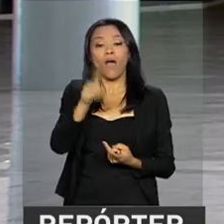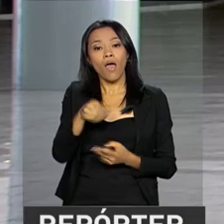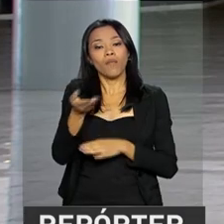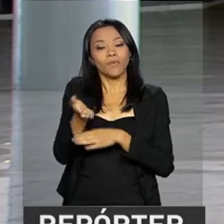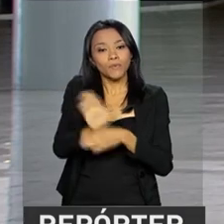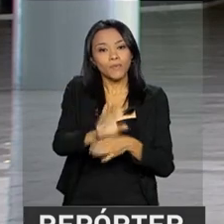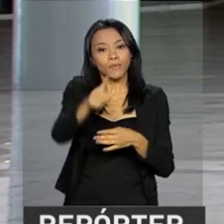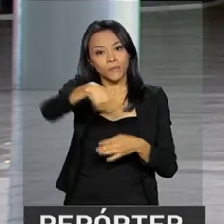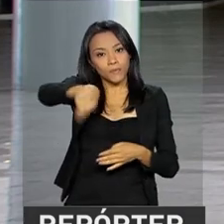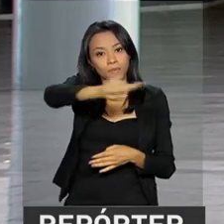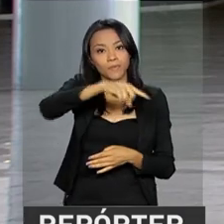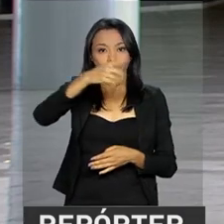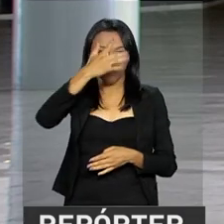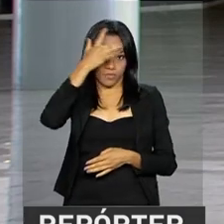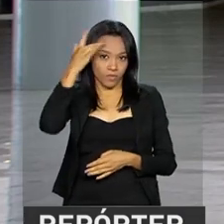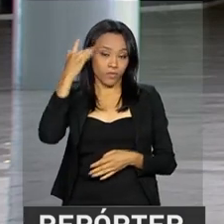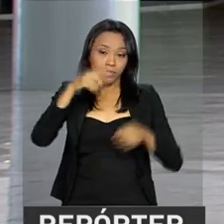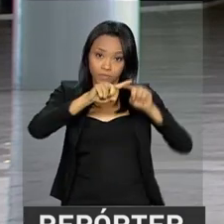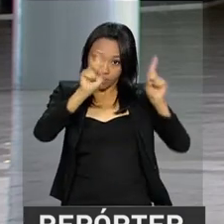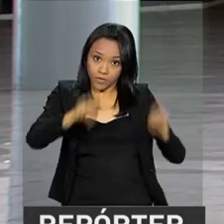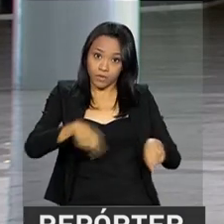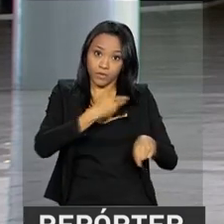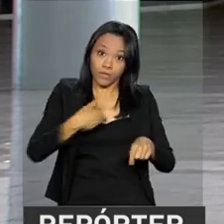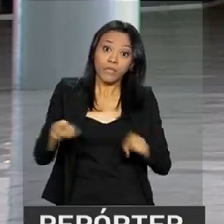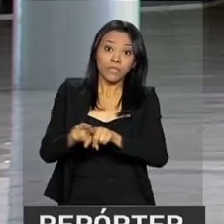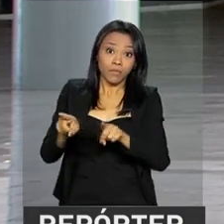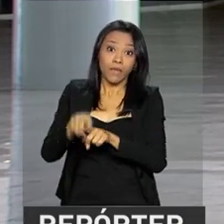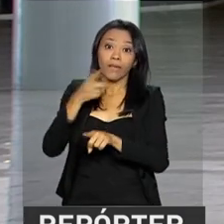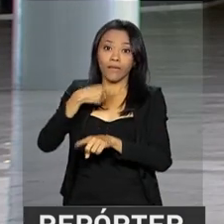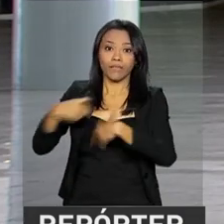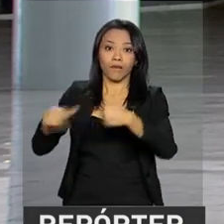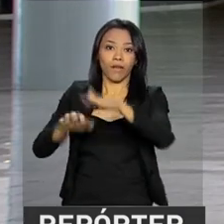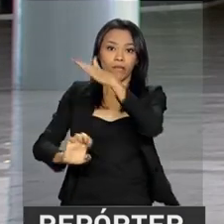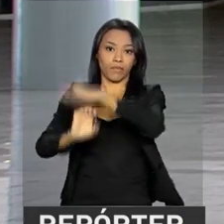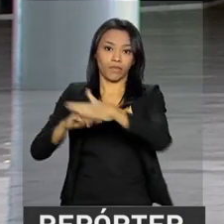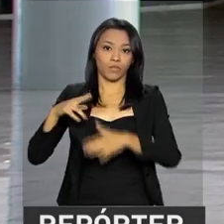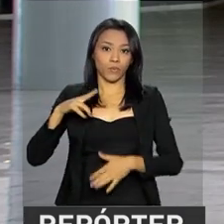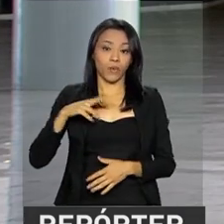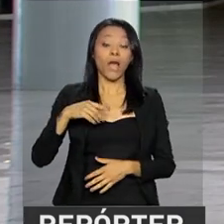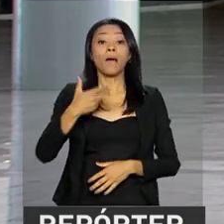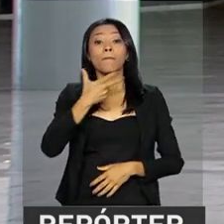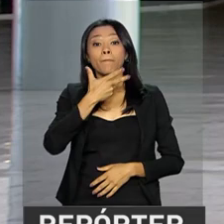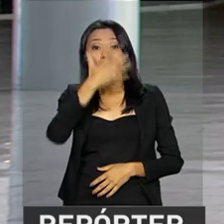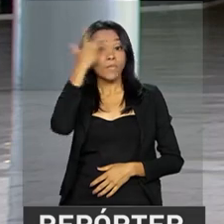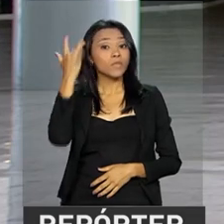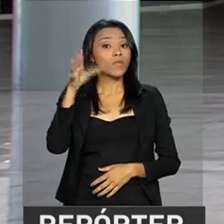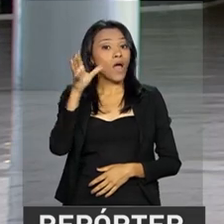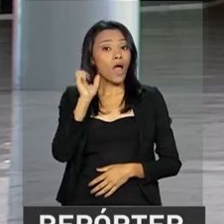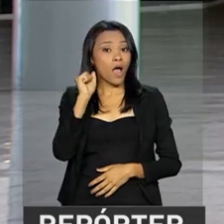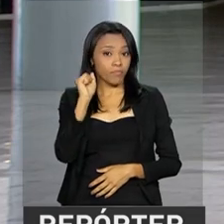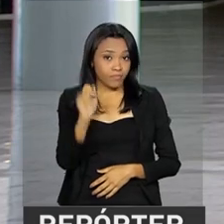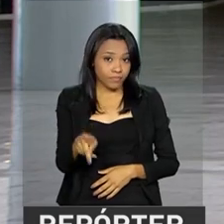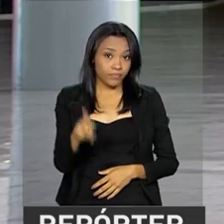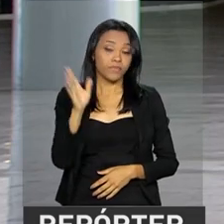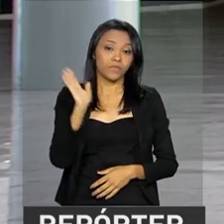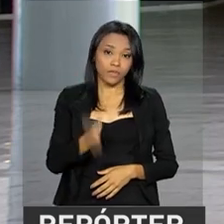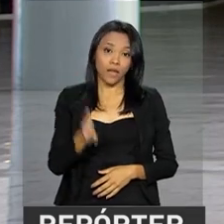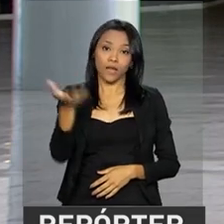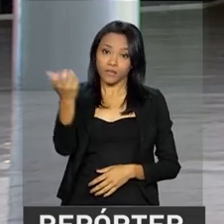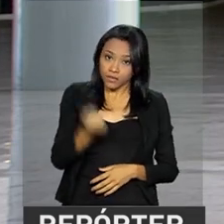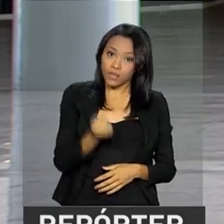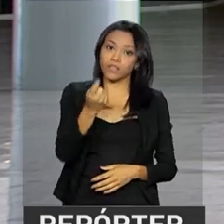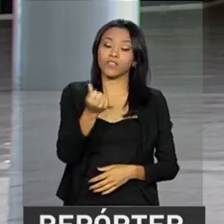empregados de empresas privadas aposentados vão poder retirar esse dinheiro já no dia 17 deste